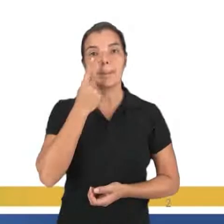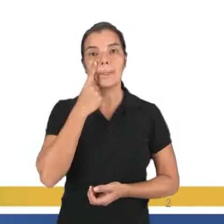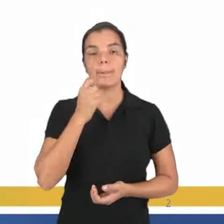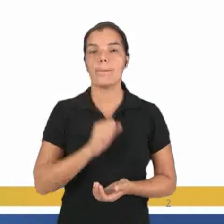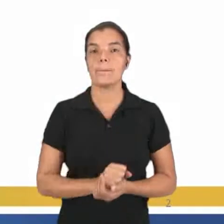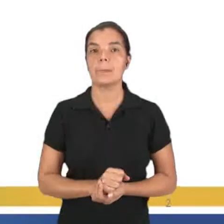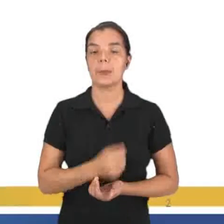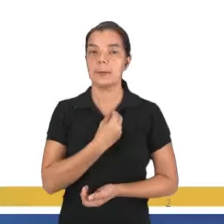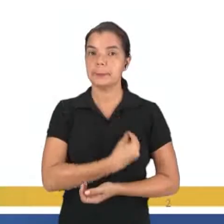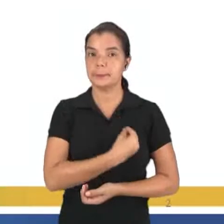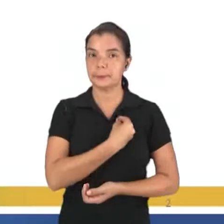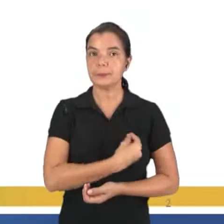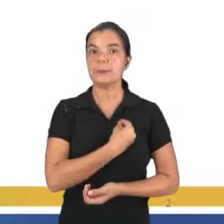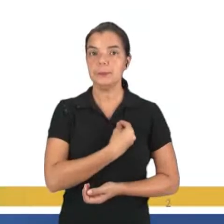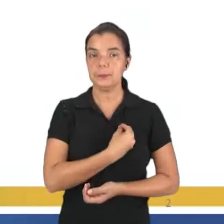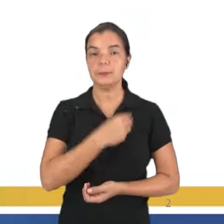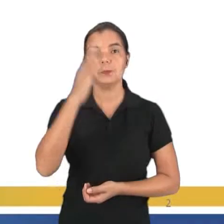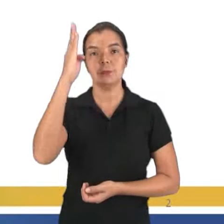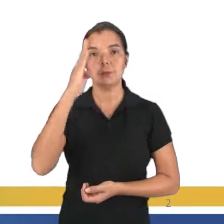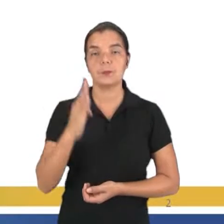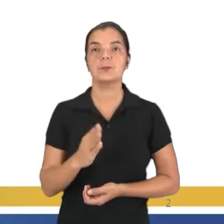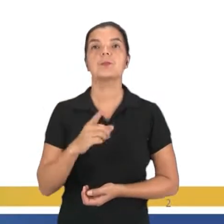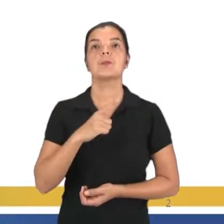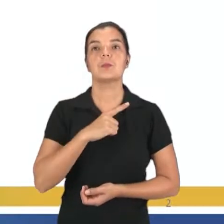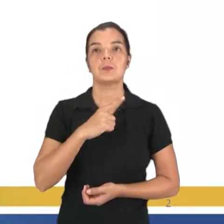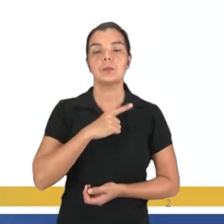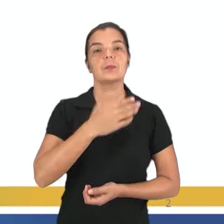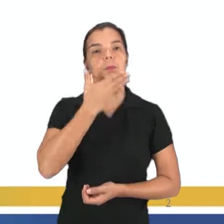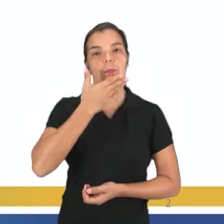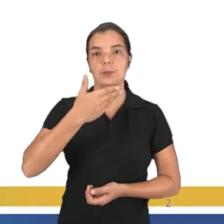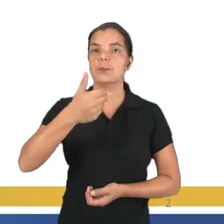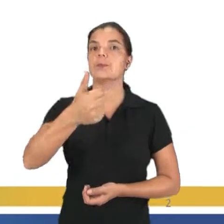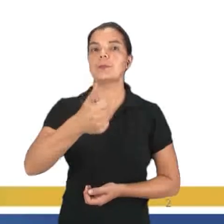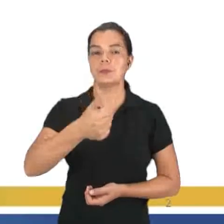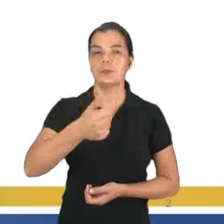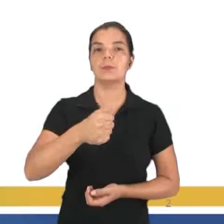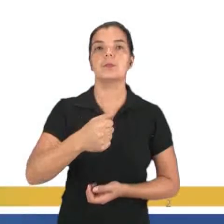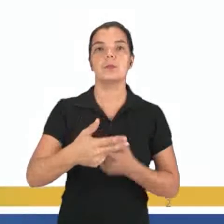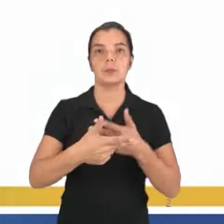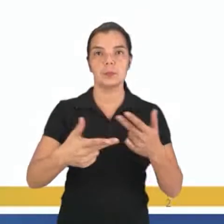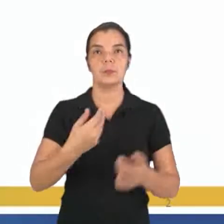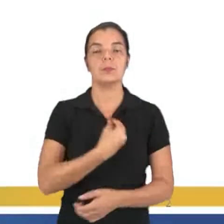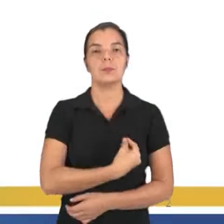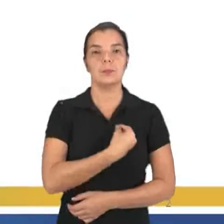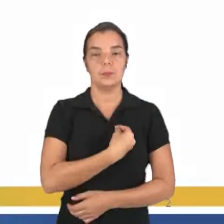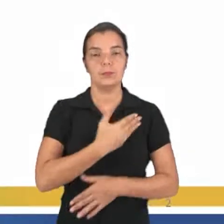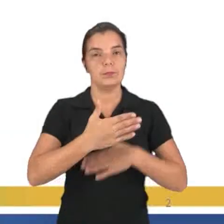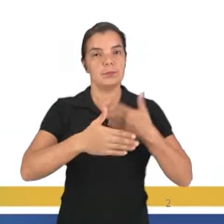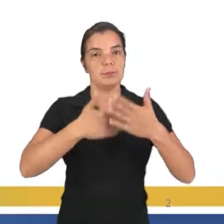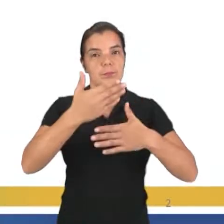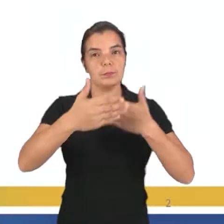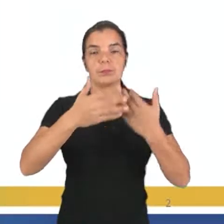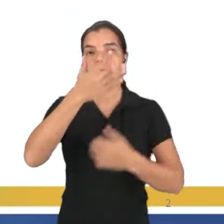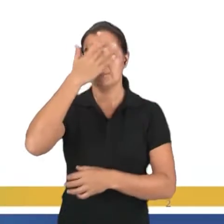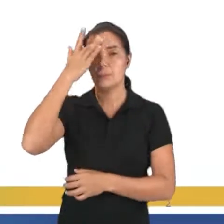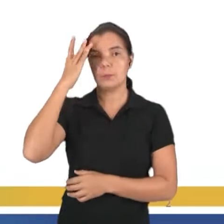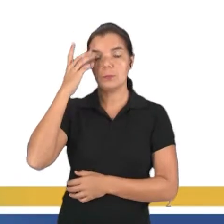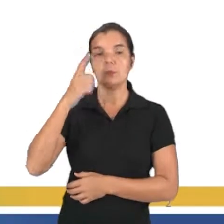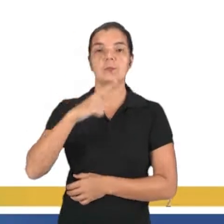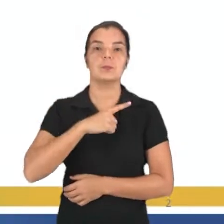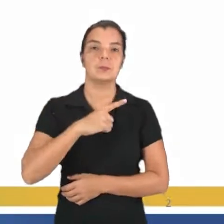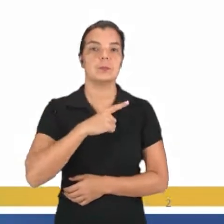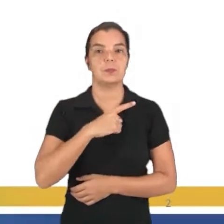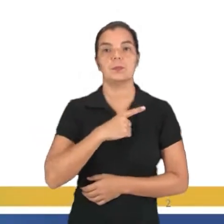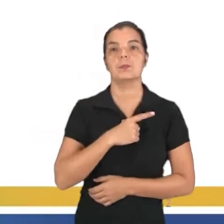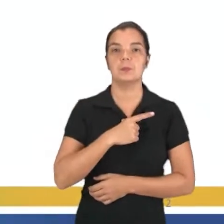a expectativa de vida dos brasileiros tem melhorado, as condições de vida têm progredido e as pessoas têm